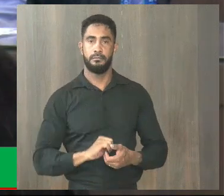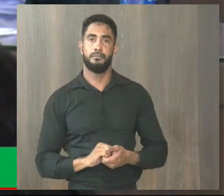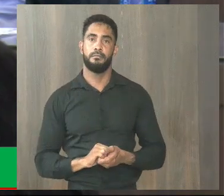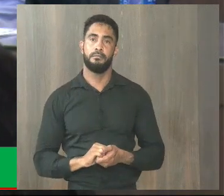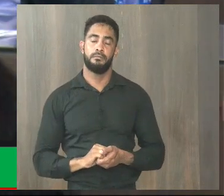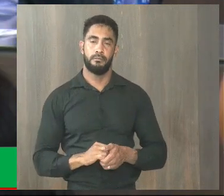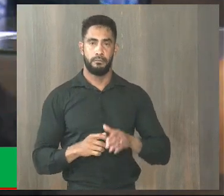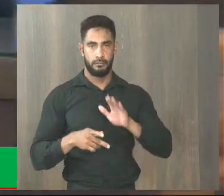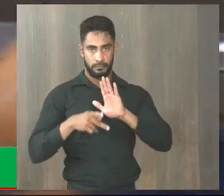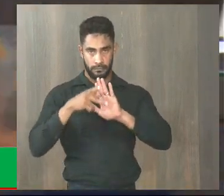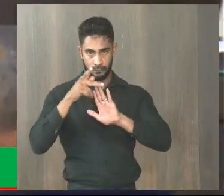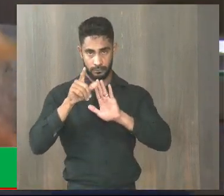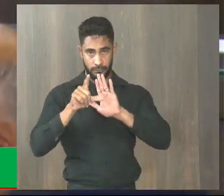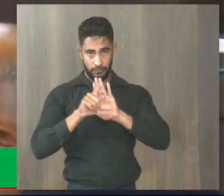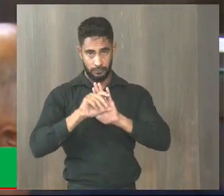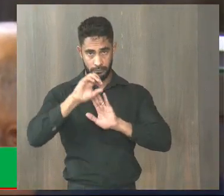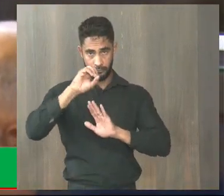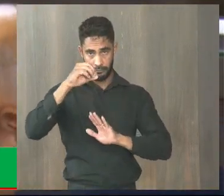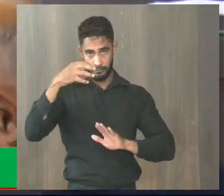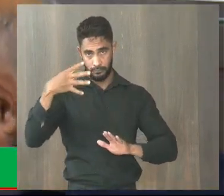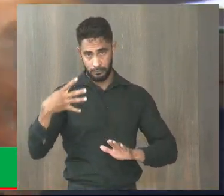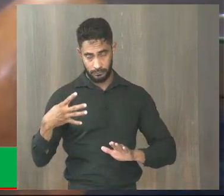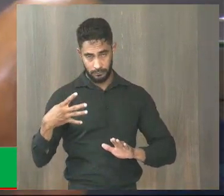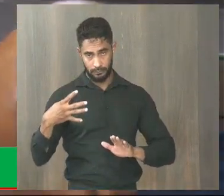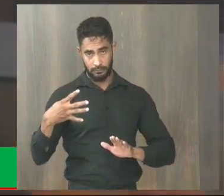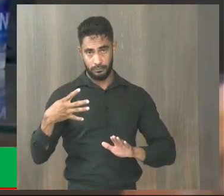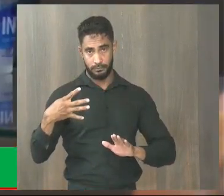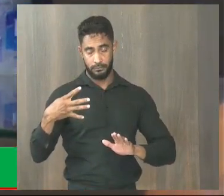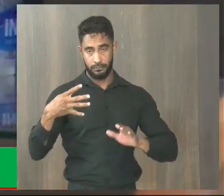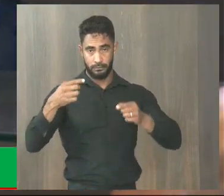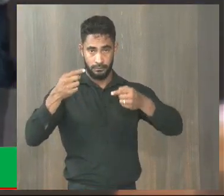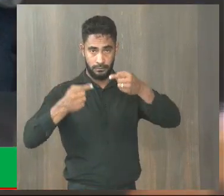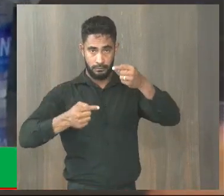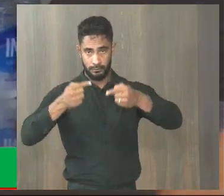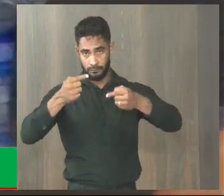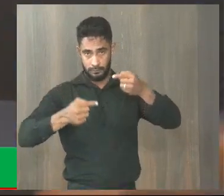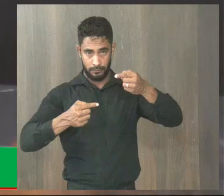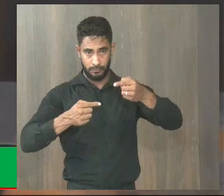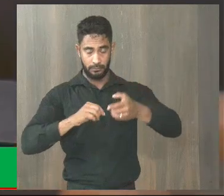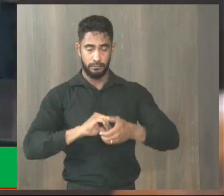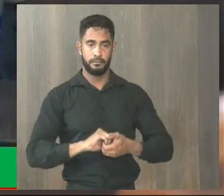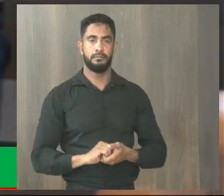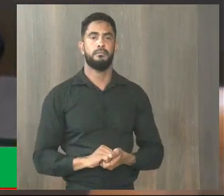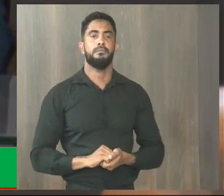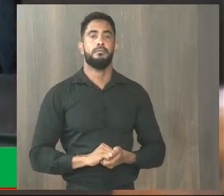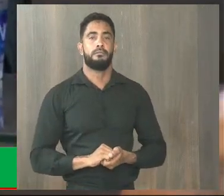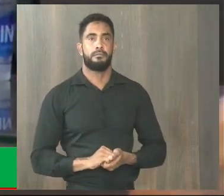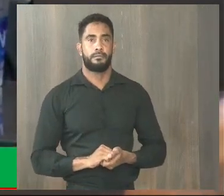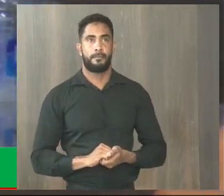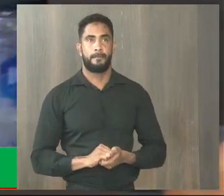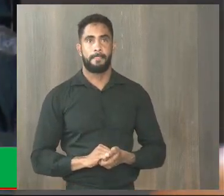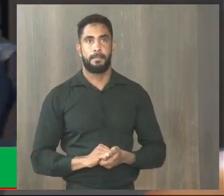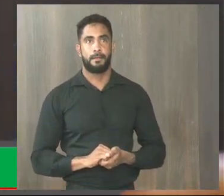O projeto de lei 004-2024 está em discussão em primeiro turno.